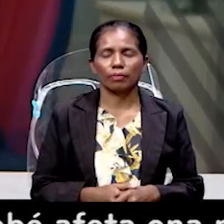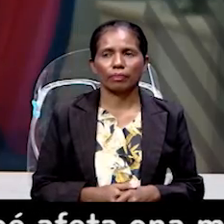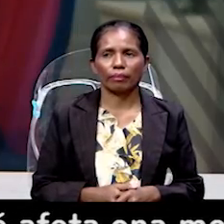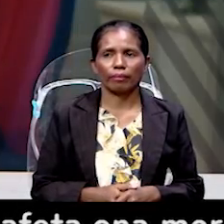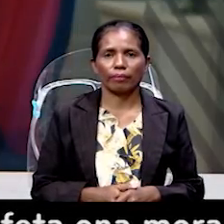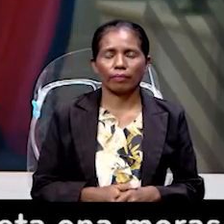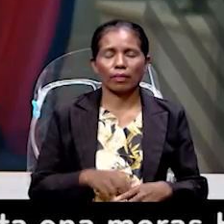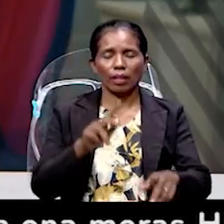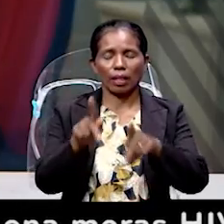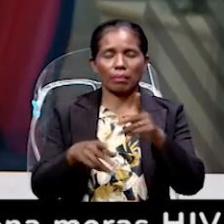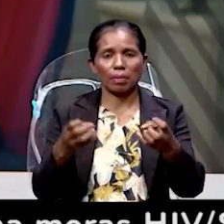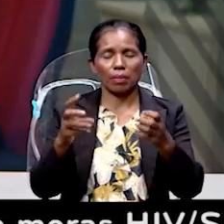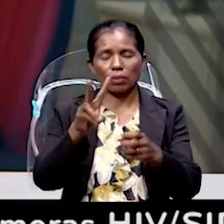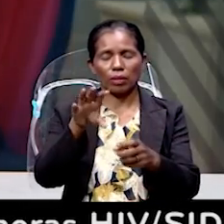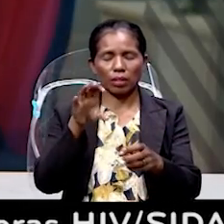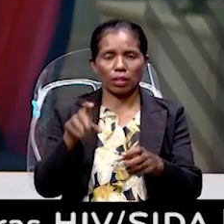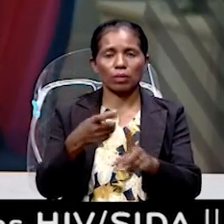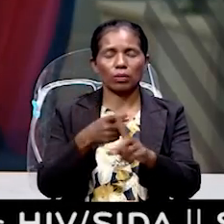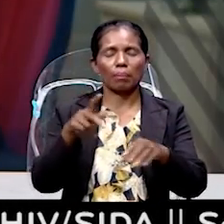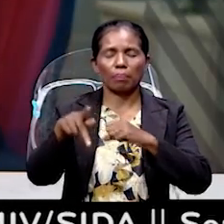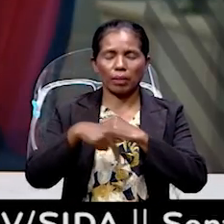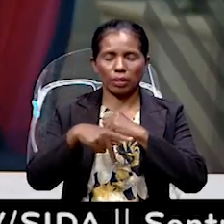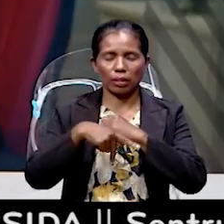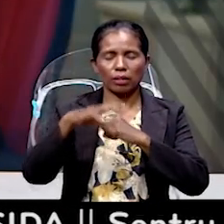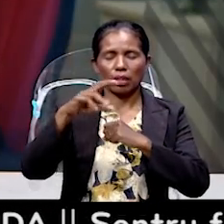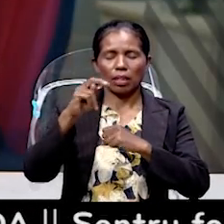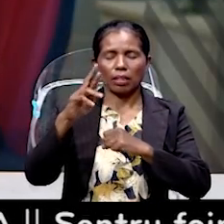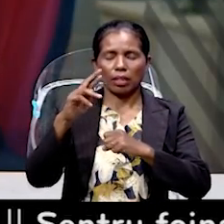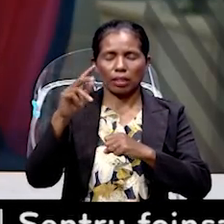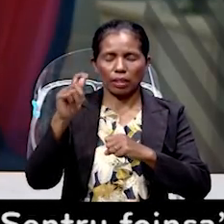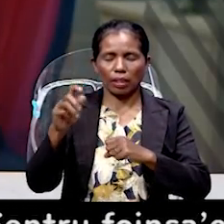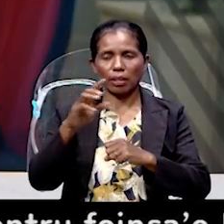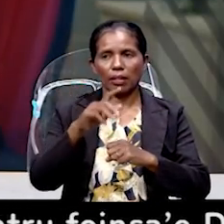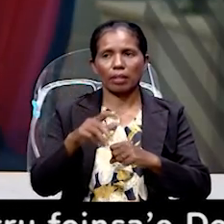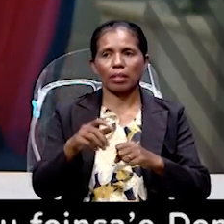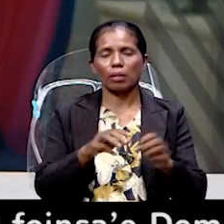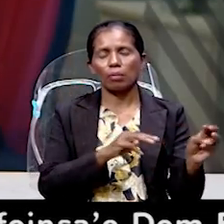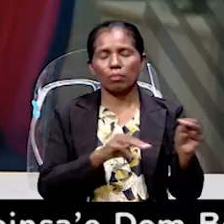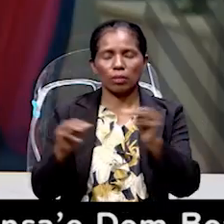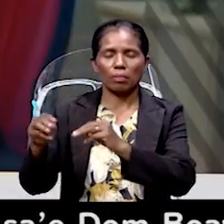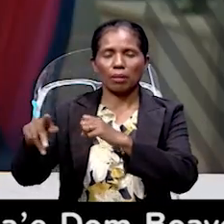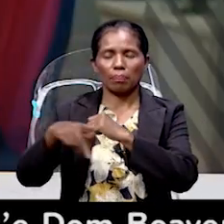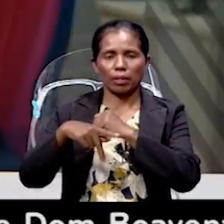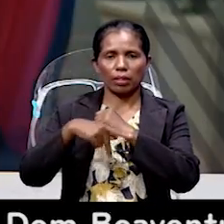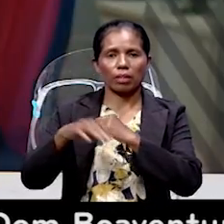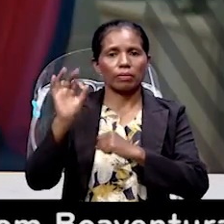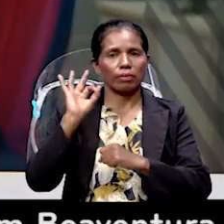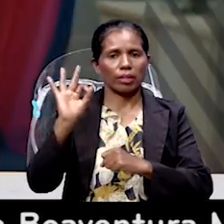Militante atosrua racing husi partidu senior te no PD afilia ba partidu Fretilling.